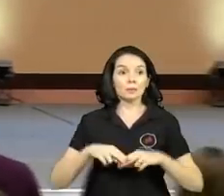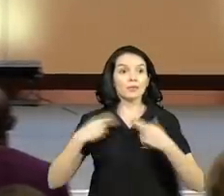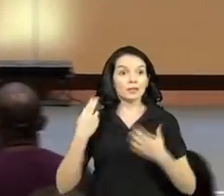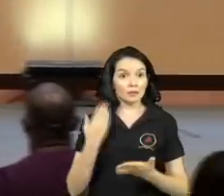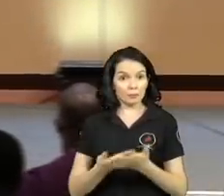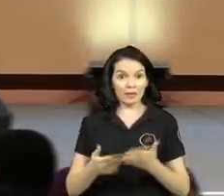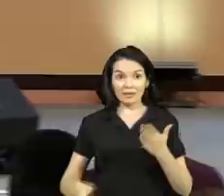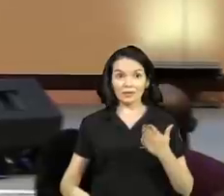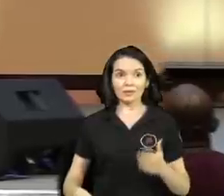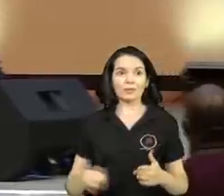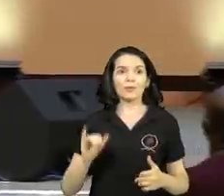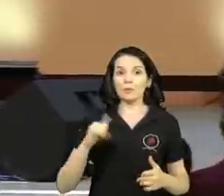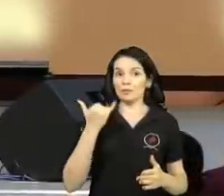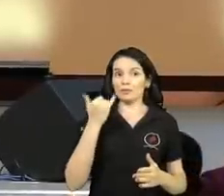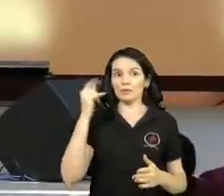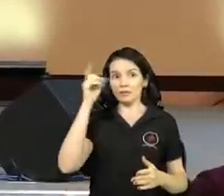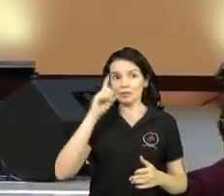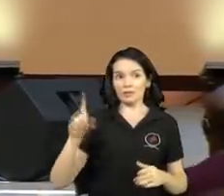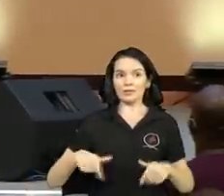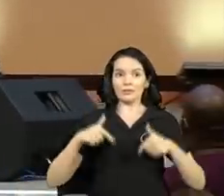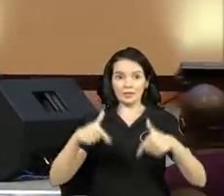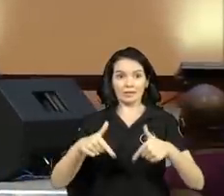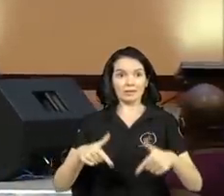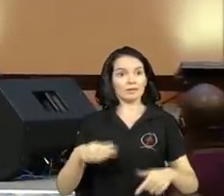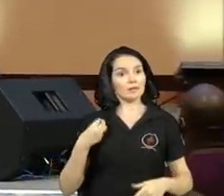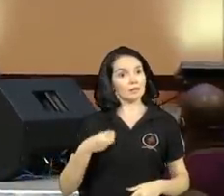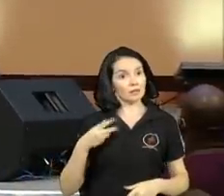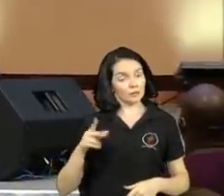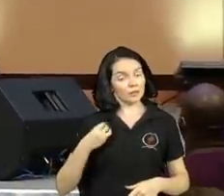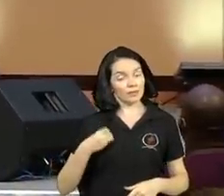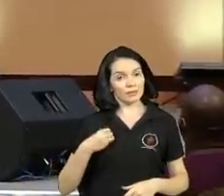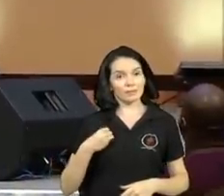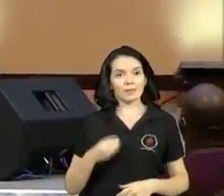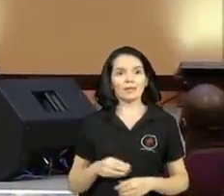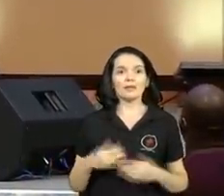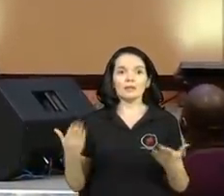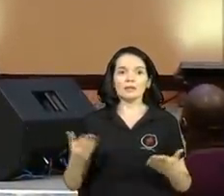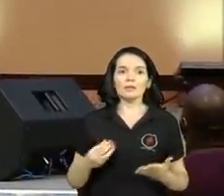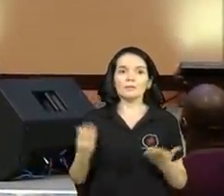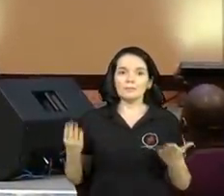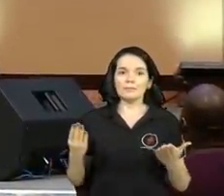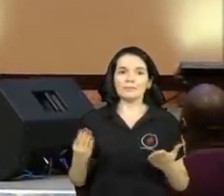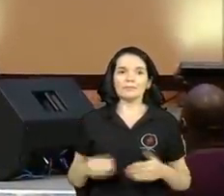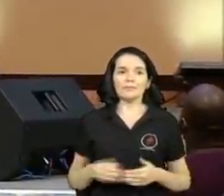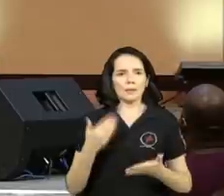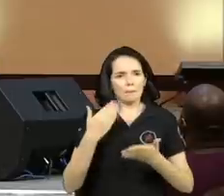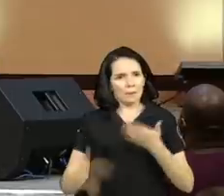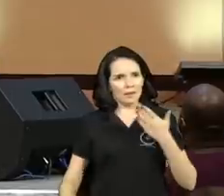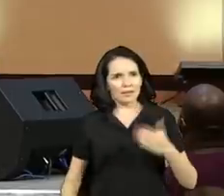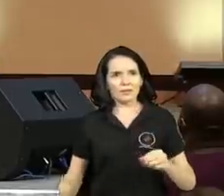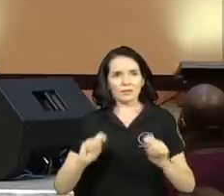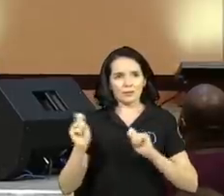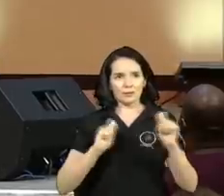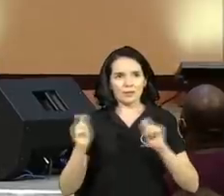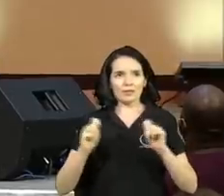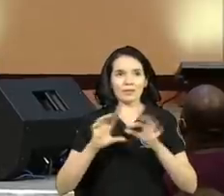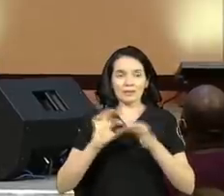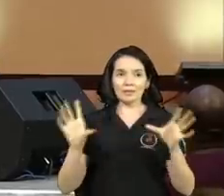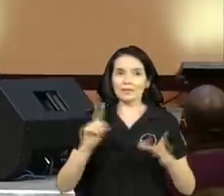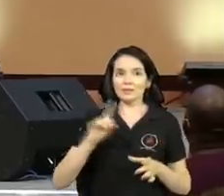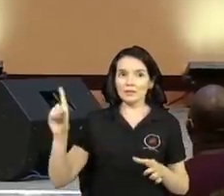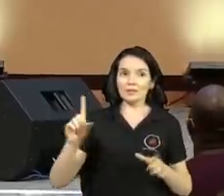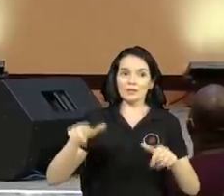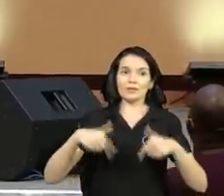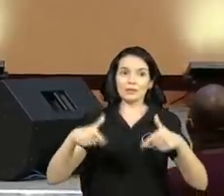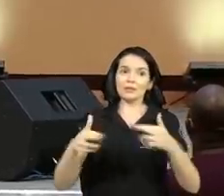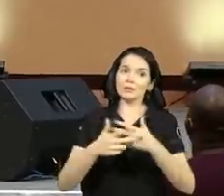oportunidades de Deus agir na sua vida. Entrega. perca o controle, deixa Deus fazer coisas que